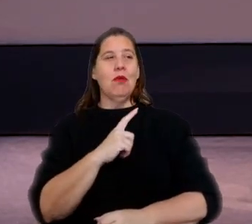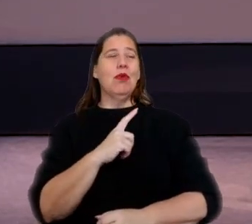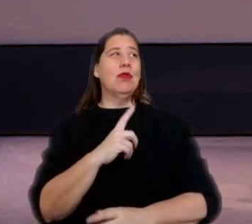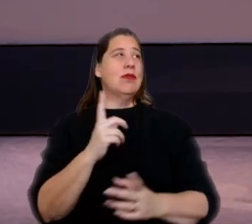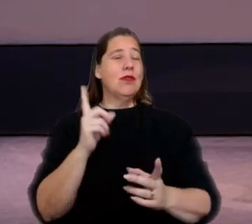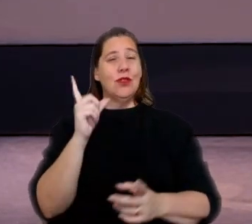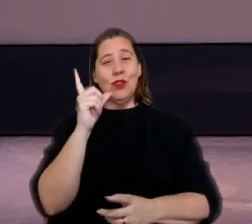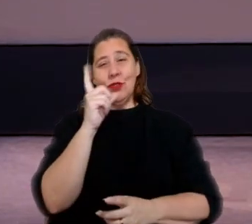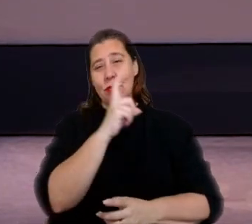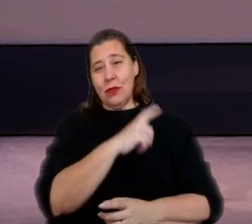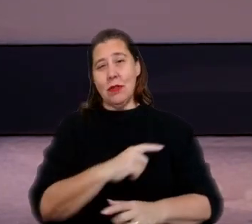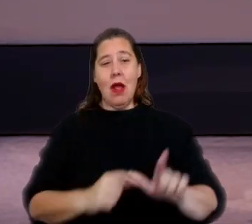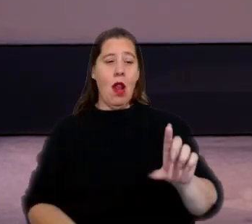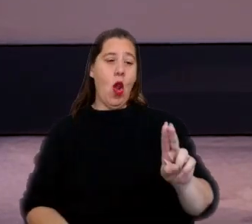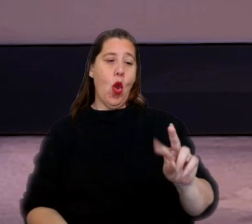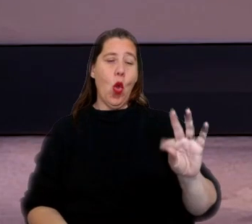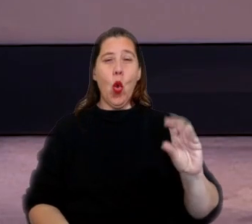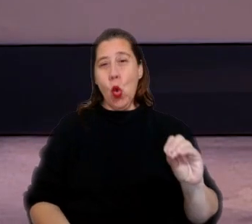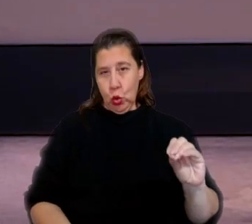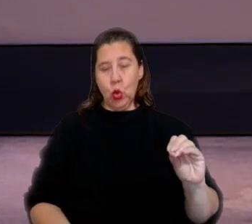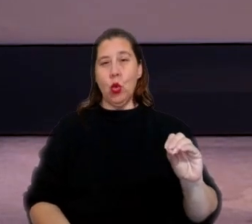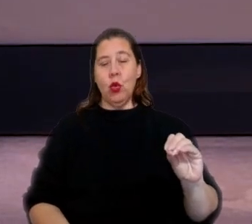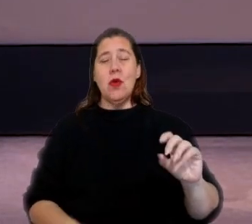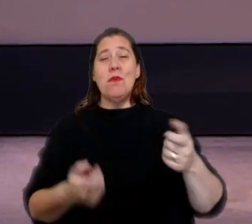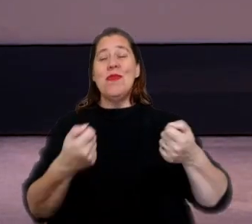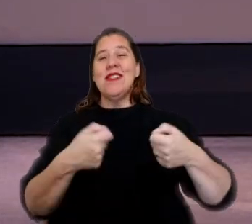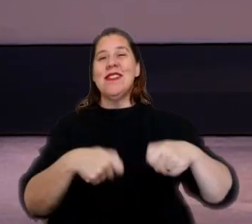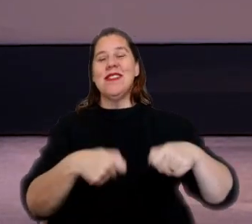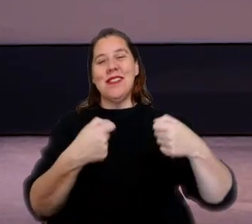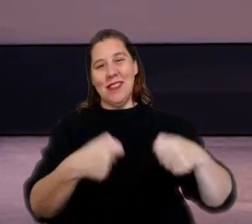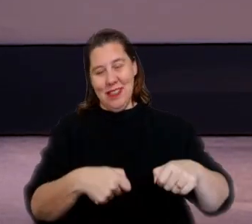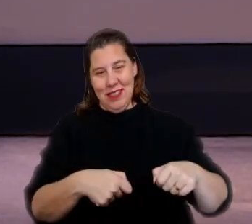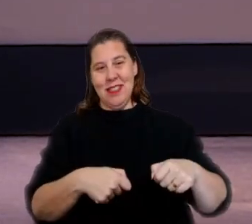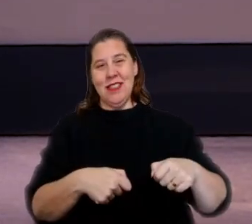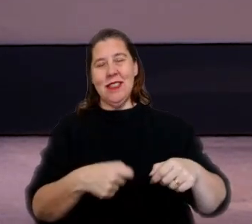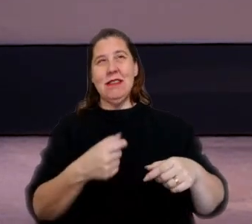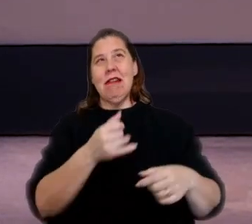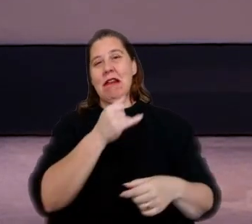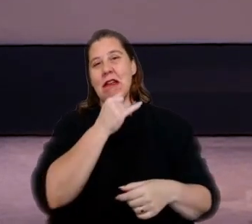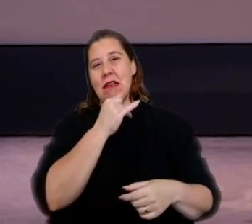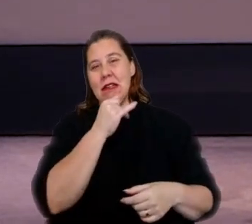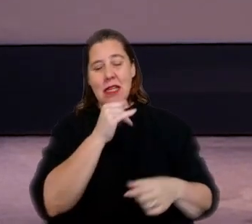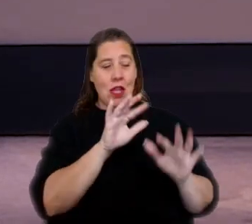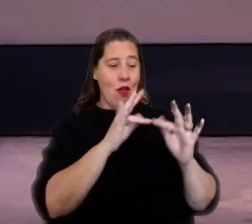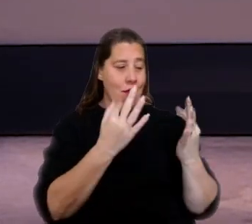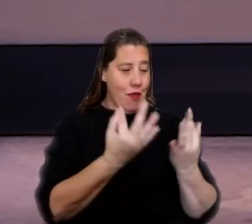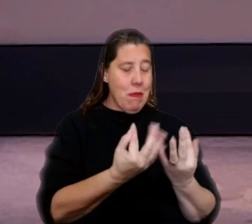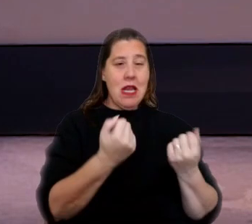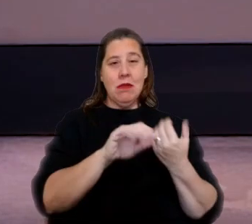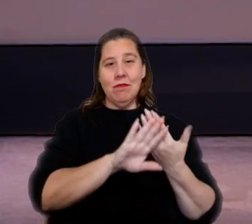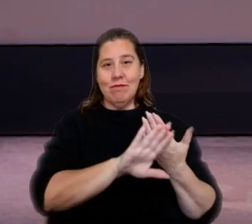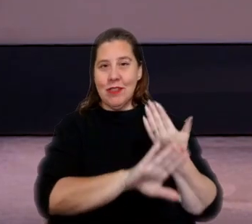Tem muito luto, não luto patológico, luto necessário para largar o